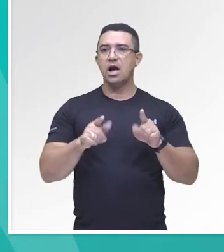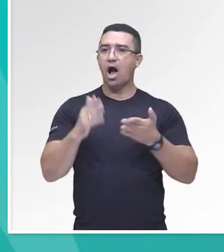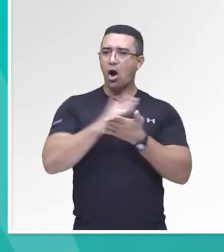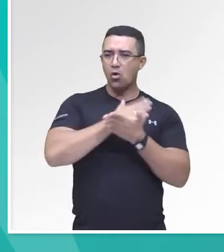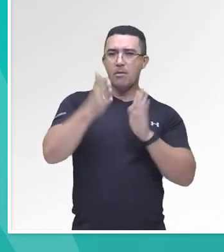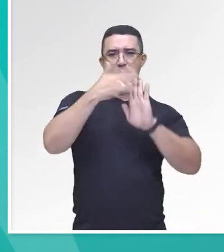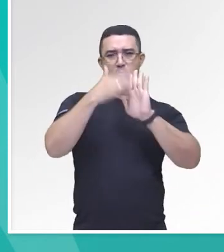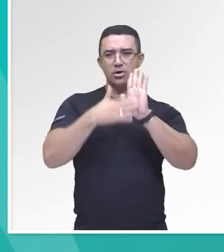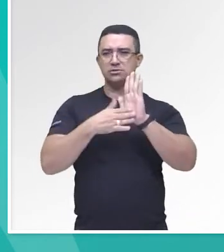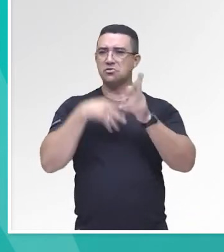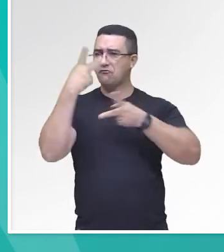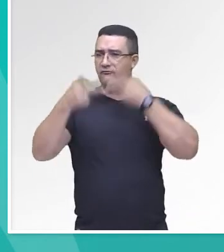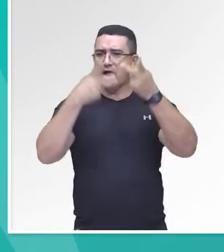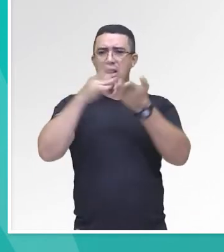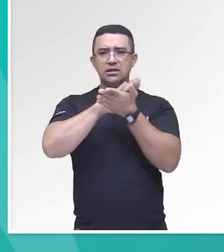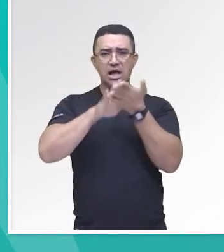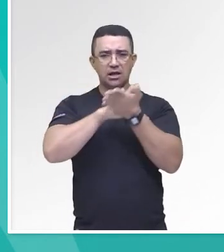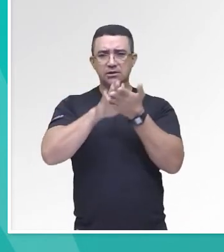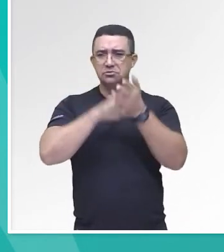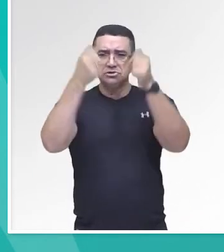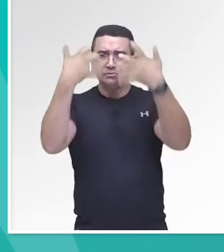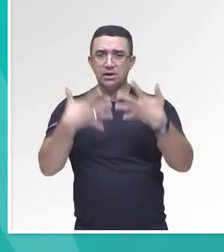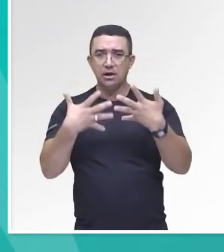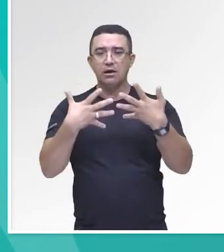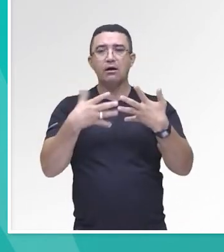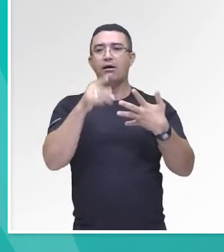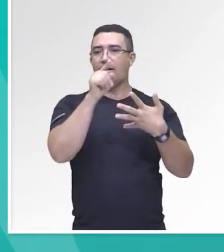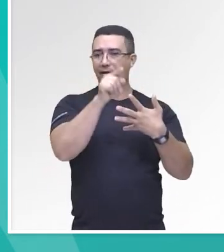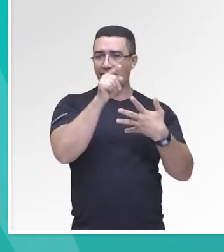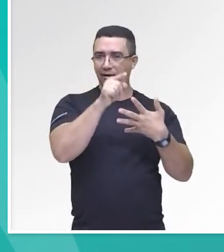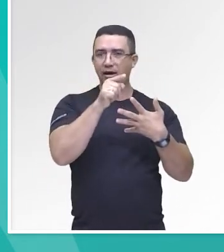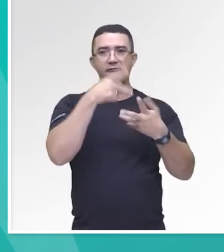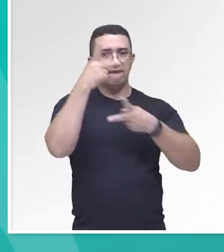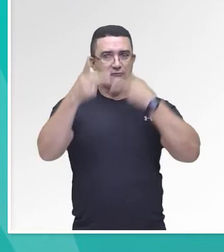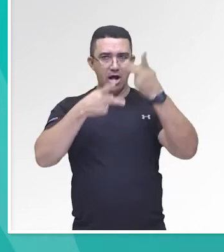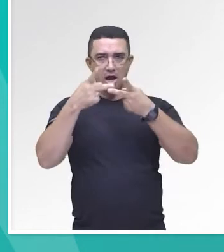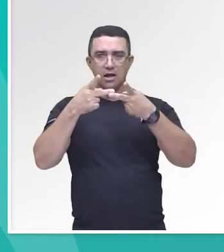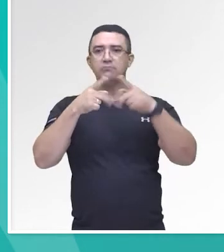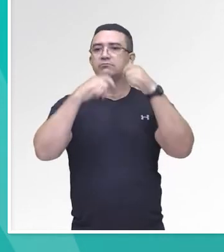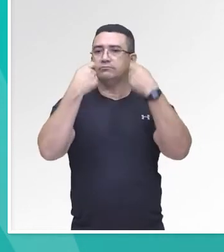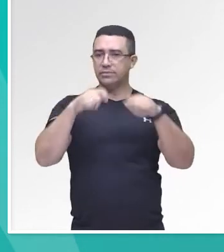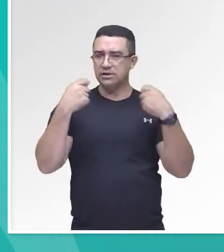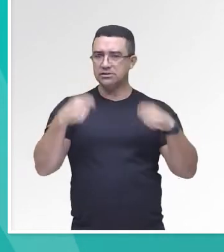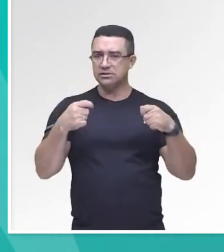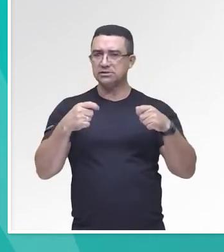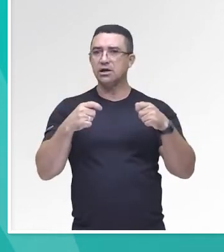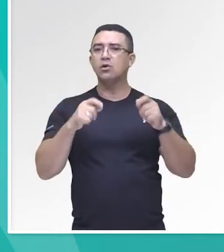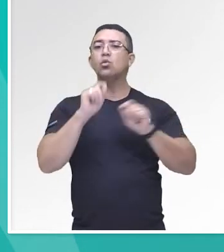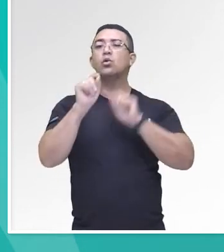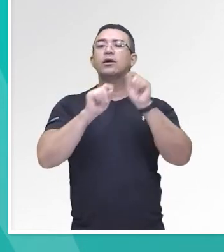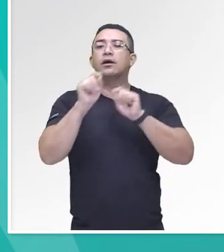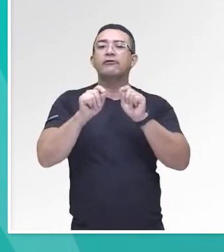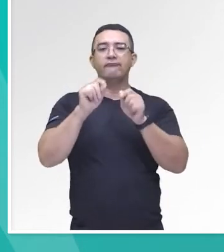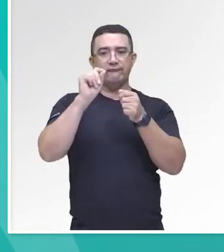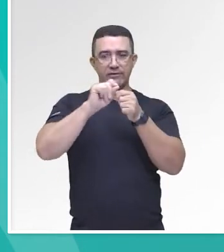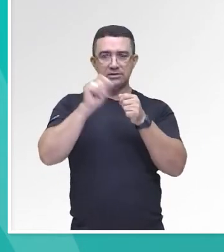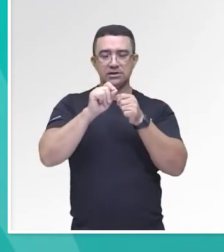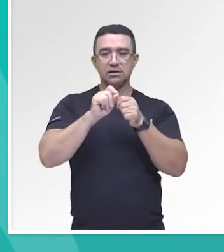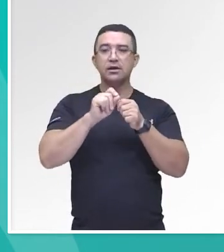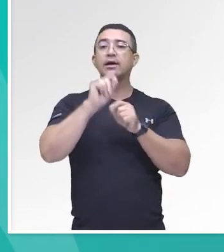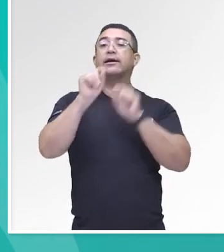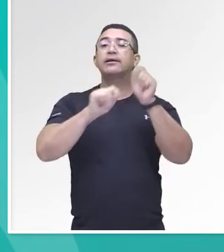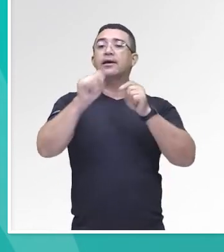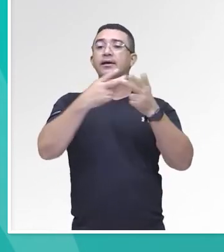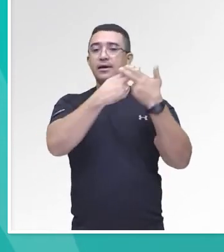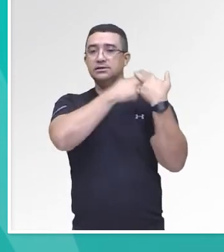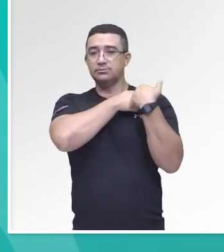deve fazer e nem diz os efeitos. Essa diz tudo. Diz que o que deve ser feito, por quem deve ser feito